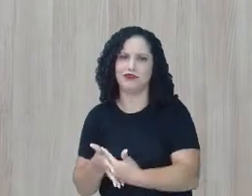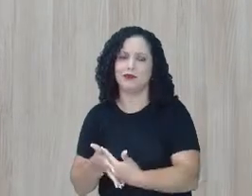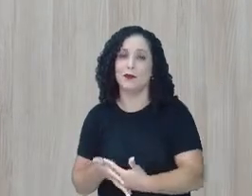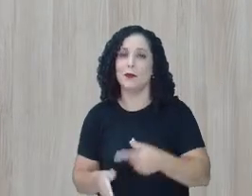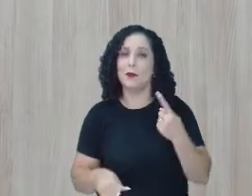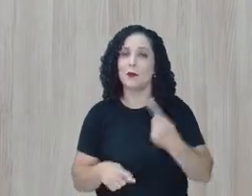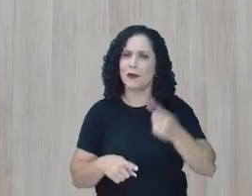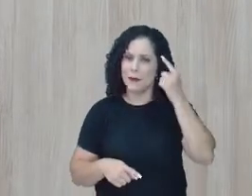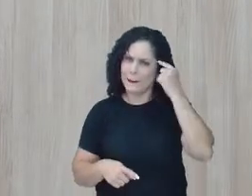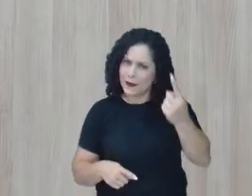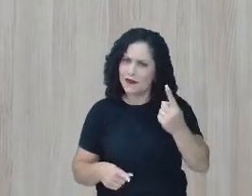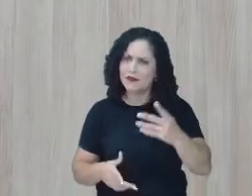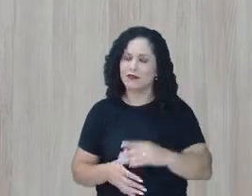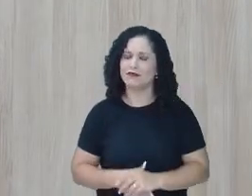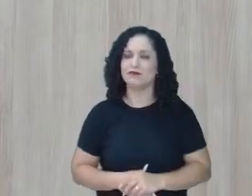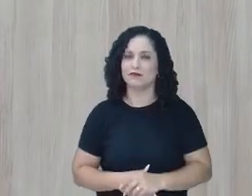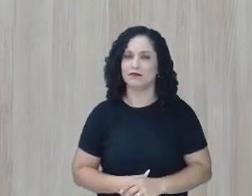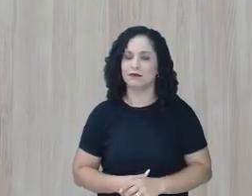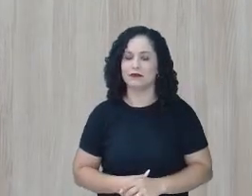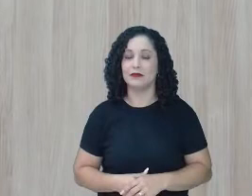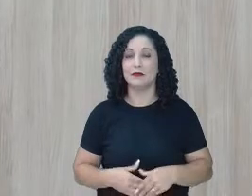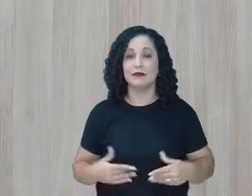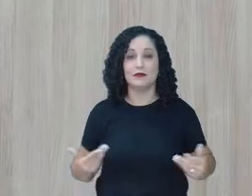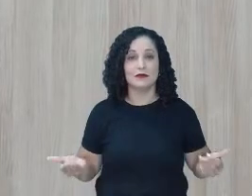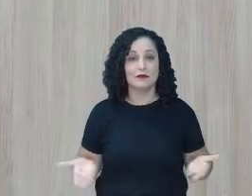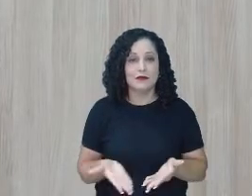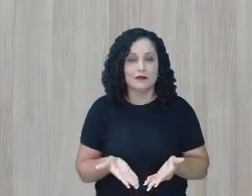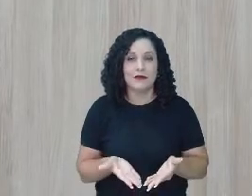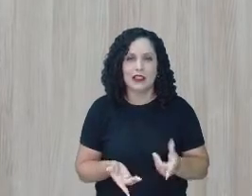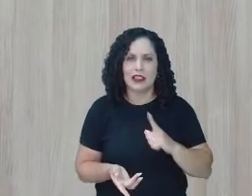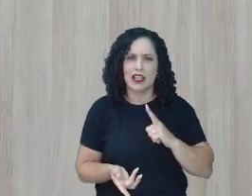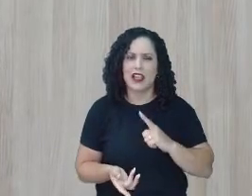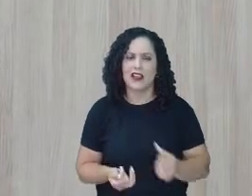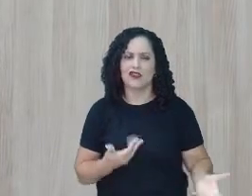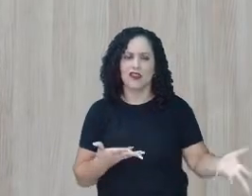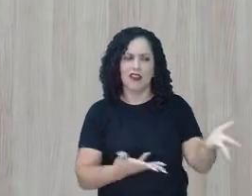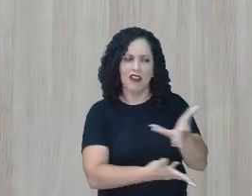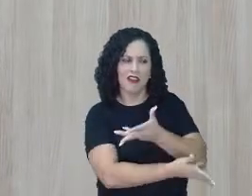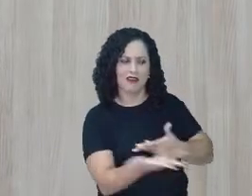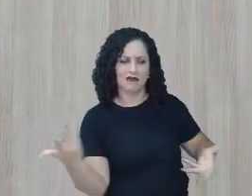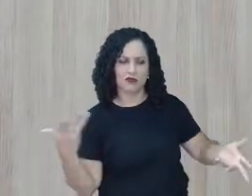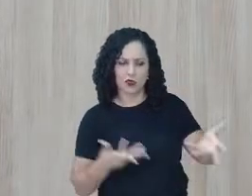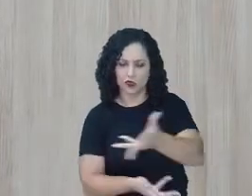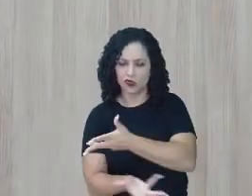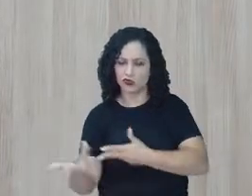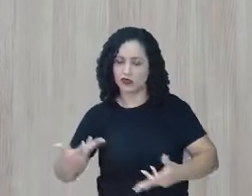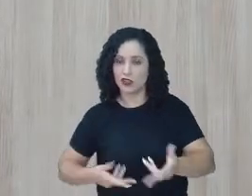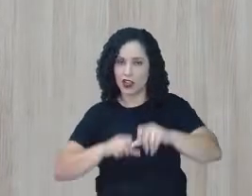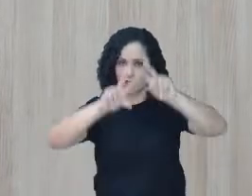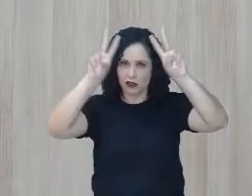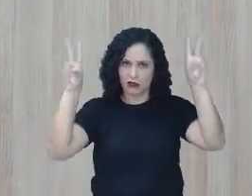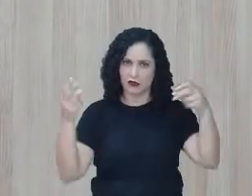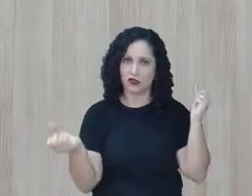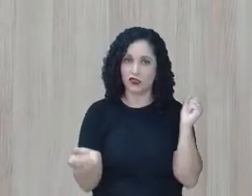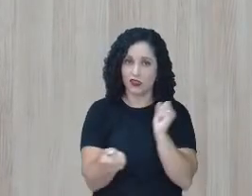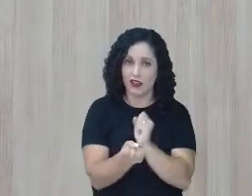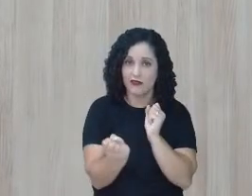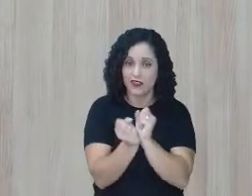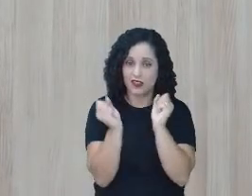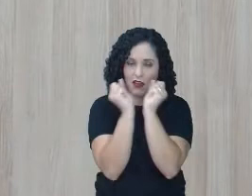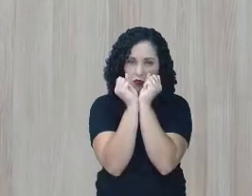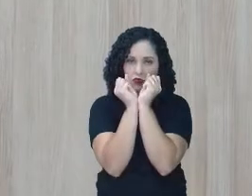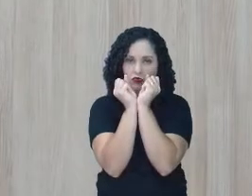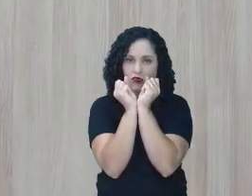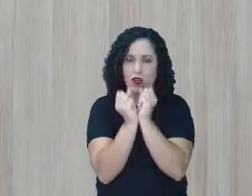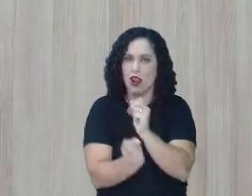gente, pensa aí comigo, enquanto as relações que remontam à escravidão, que remetem à escravidão, elas